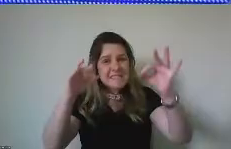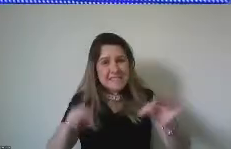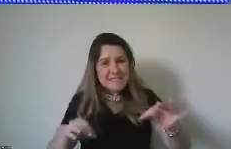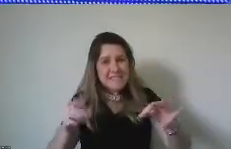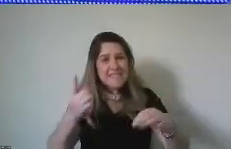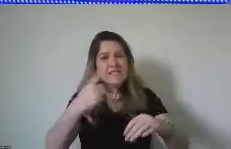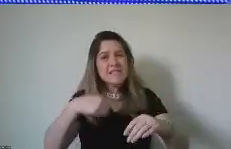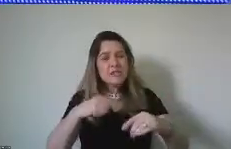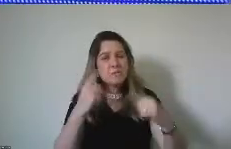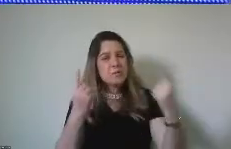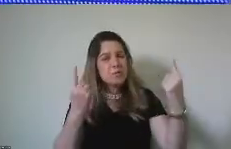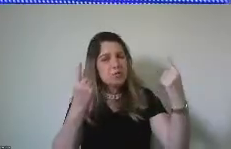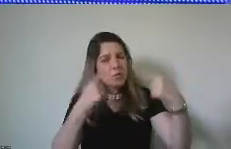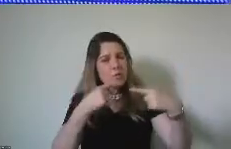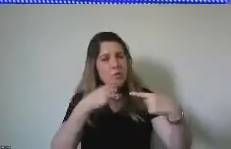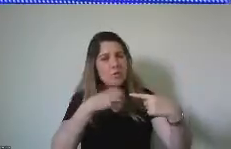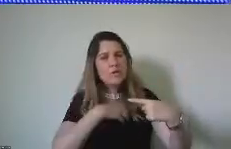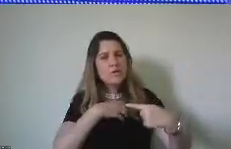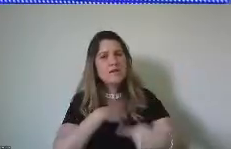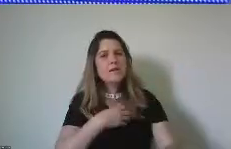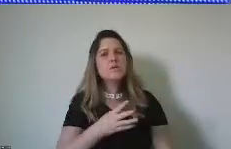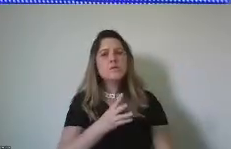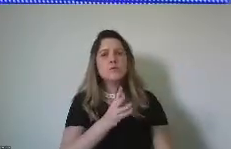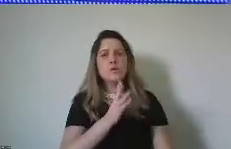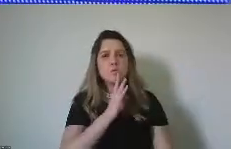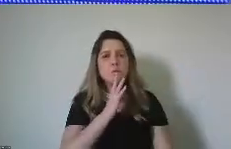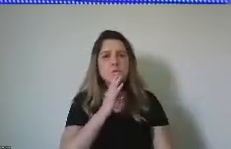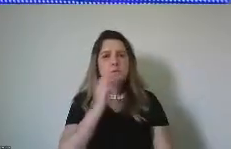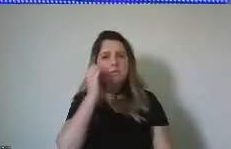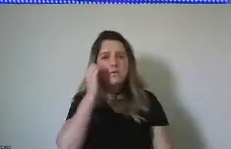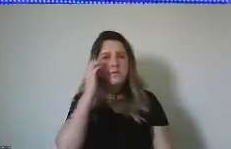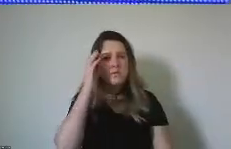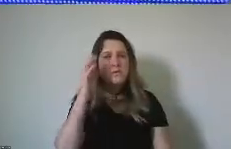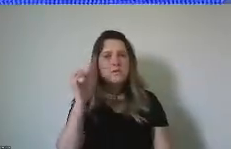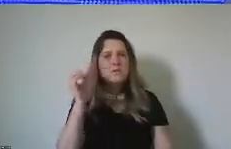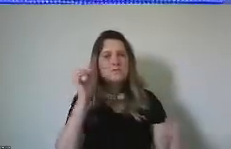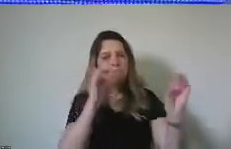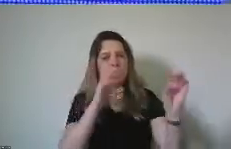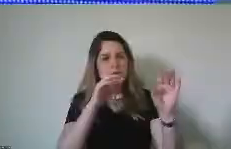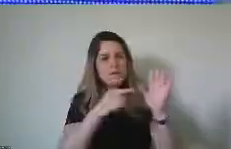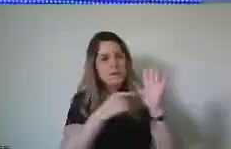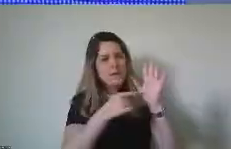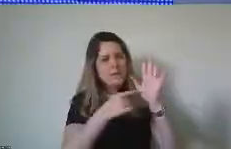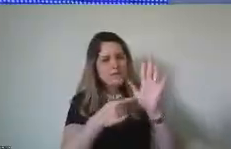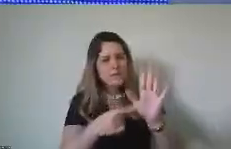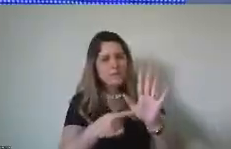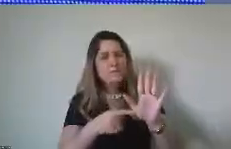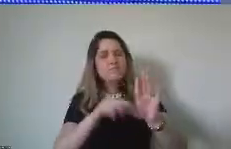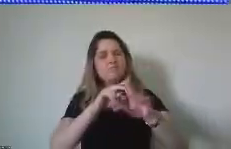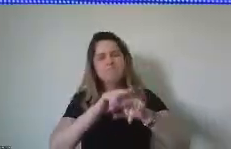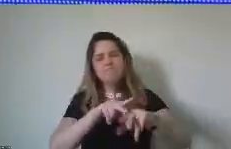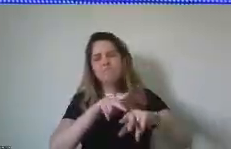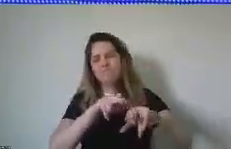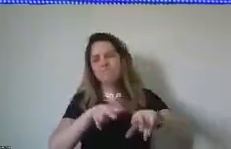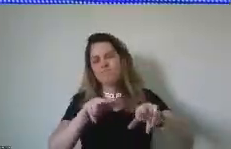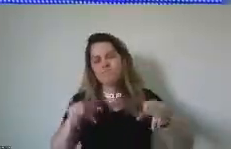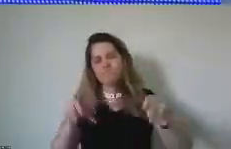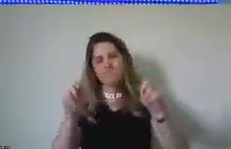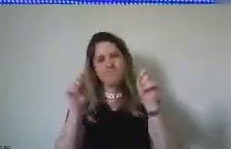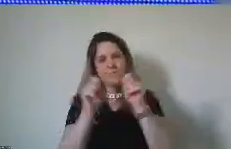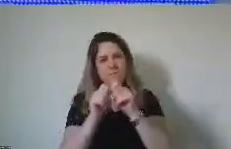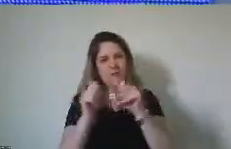competição que esse conhecimento que o dairon apresentou e que sirvo apresentou que ele se manifesta e que ele faz com que a existência